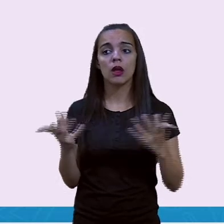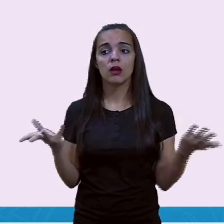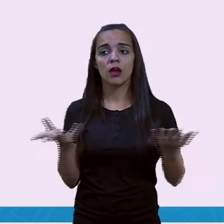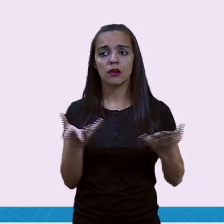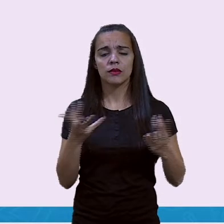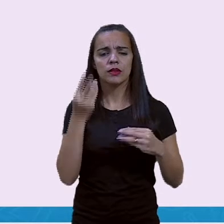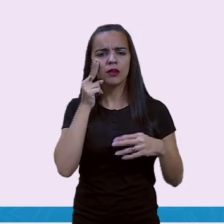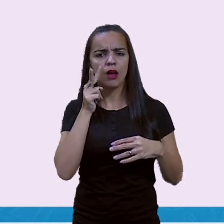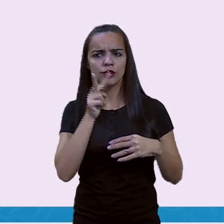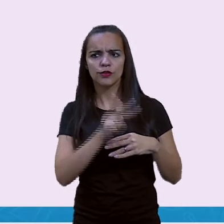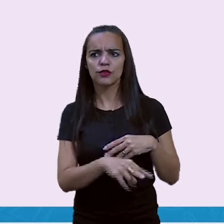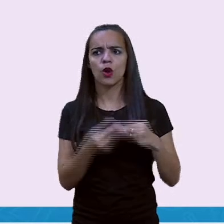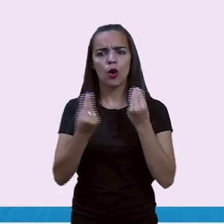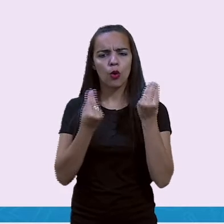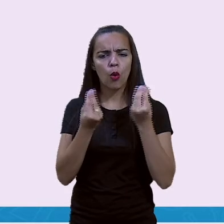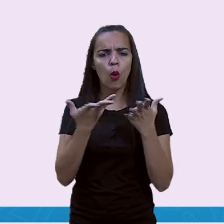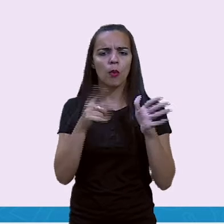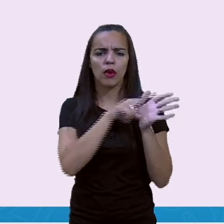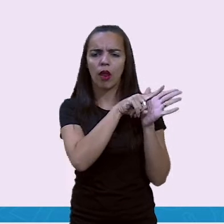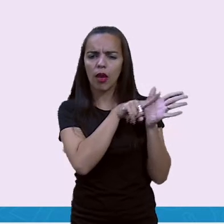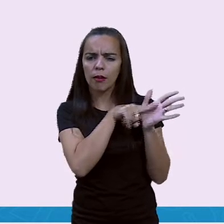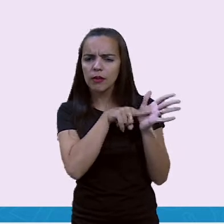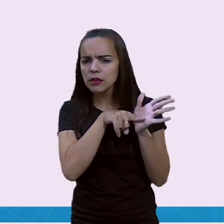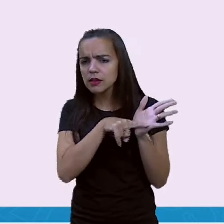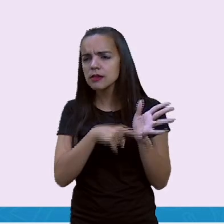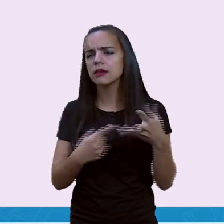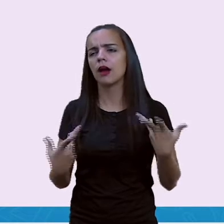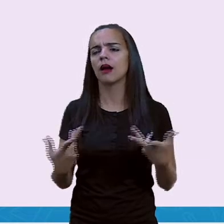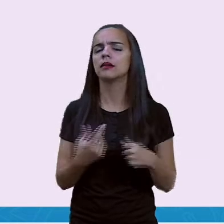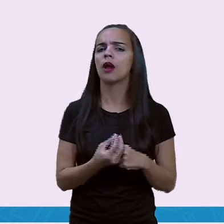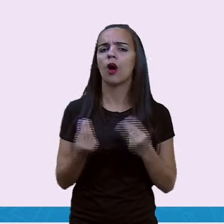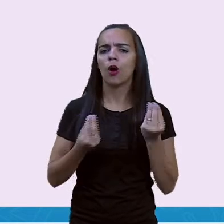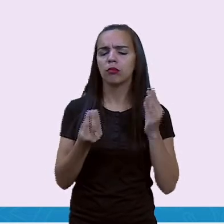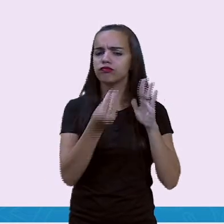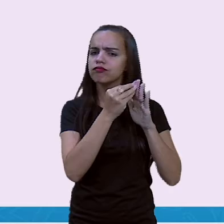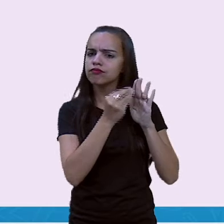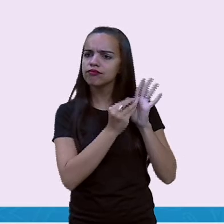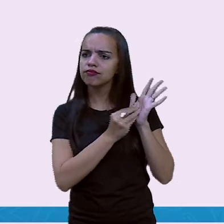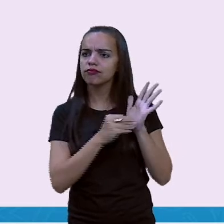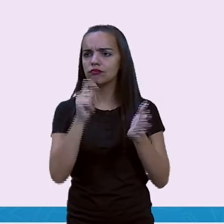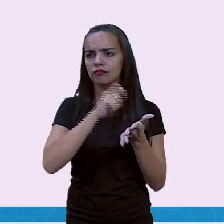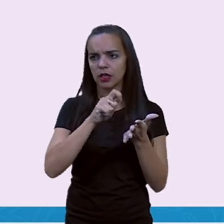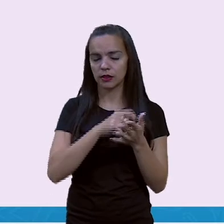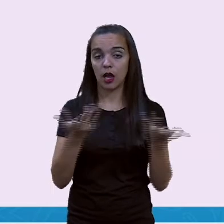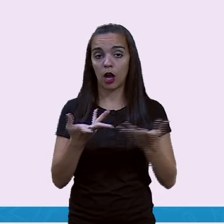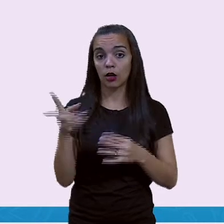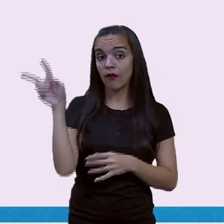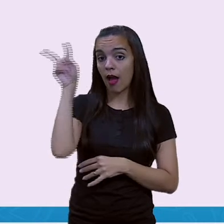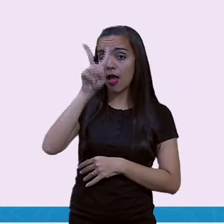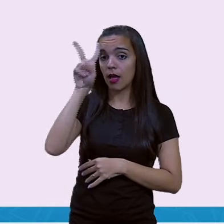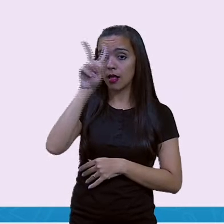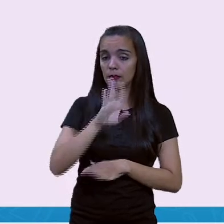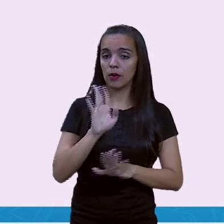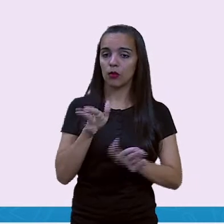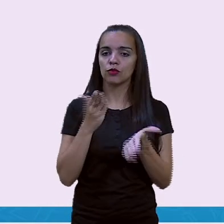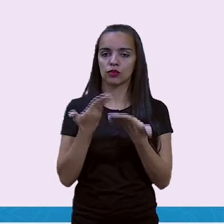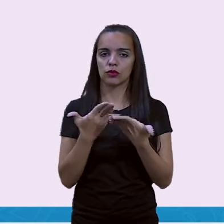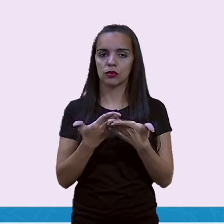era pesquisada, né? Como ela era documentada. Vamos relembrar o que vimos até